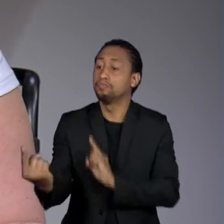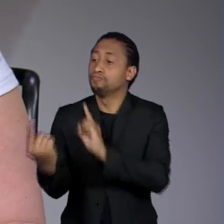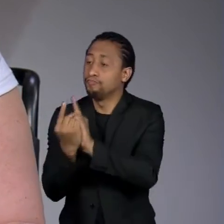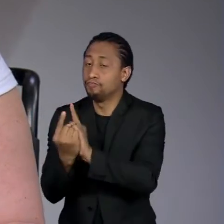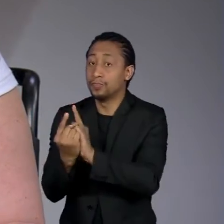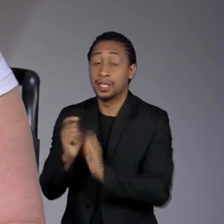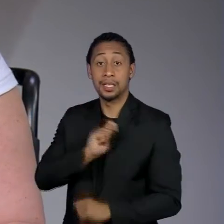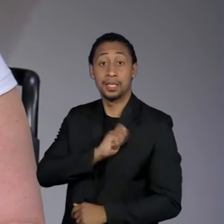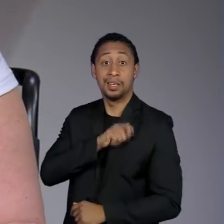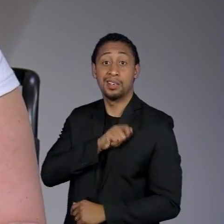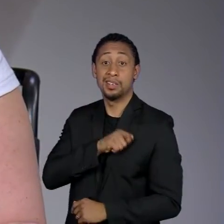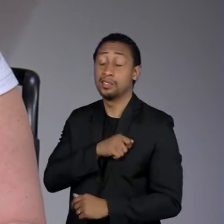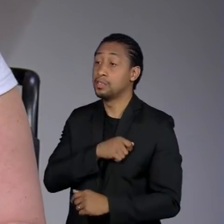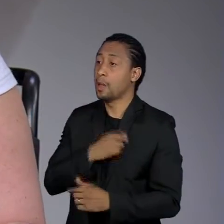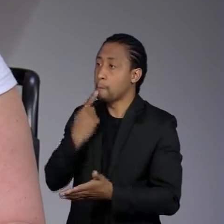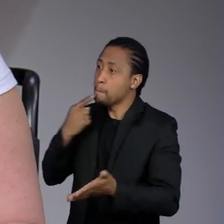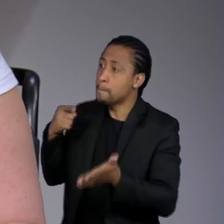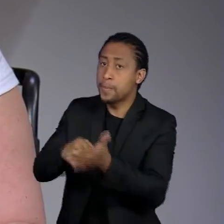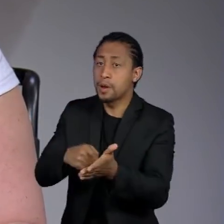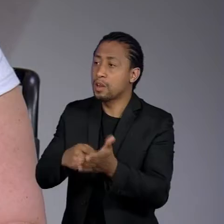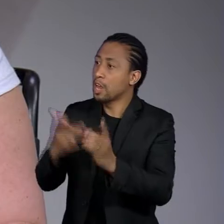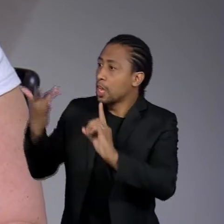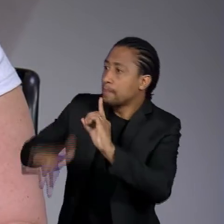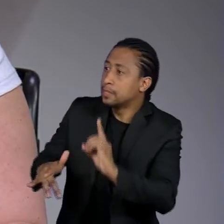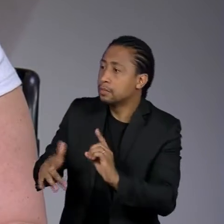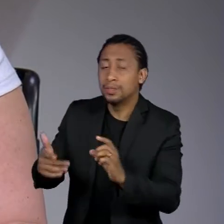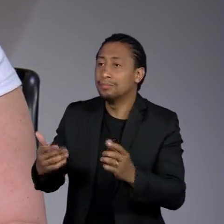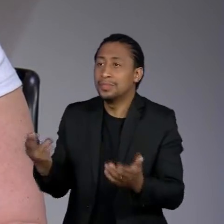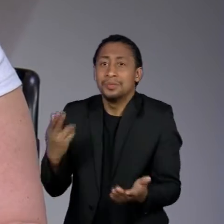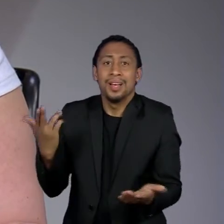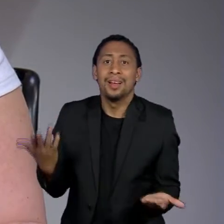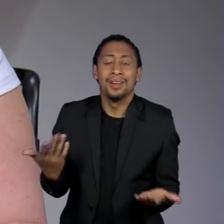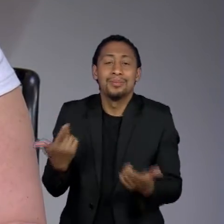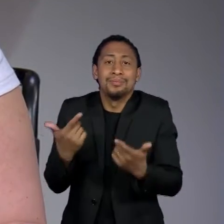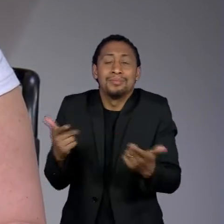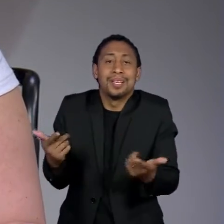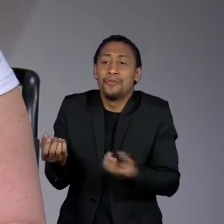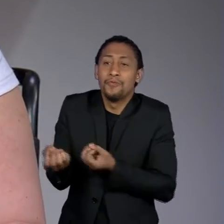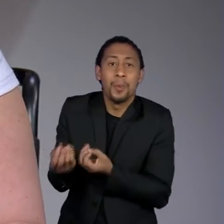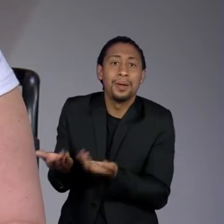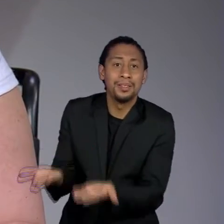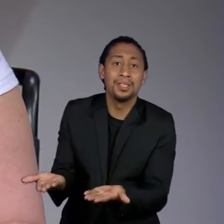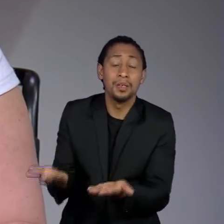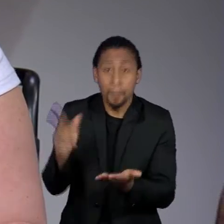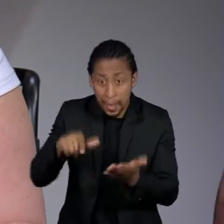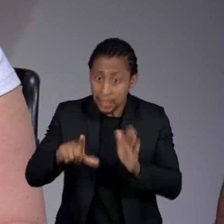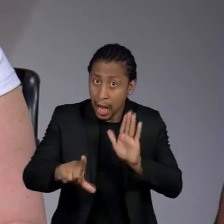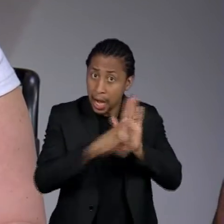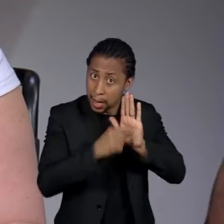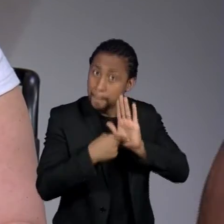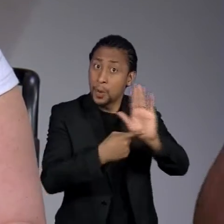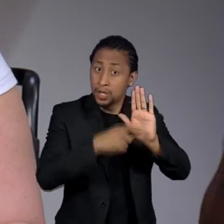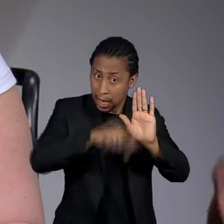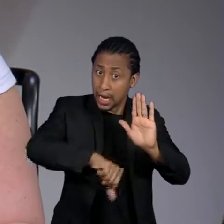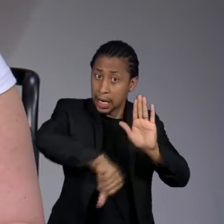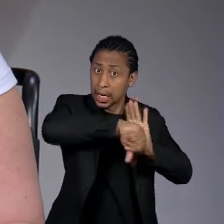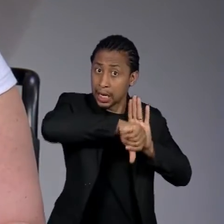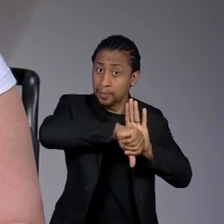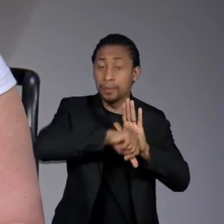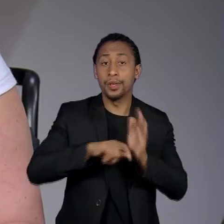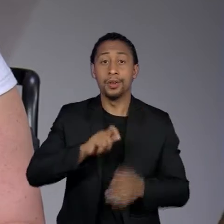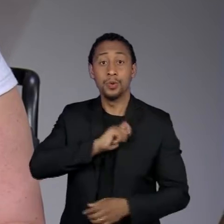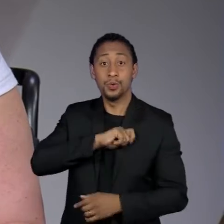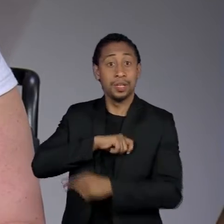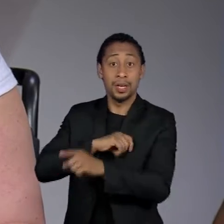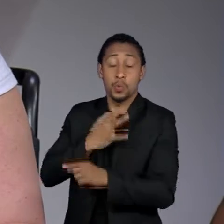por capacitismo, porque capacitismo é crime. Essa lei coloca capacitismo como crime, porque o delegado